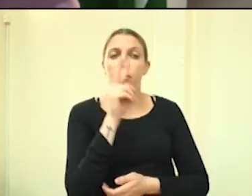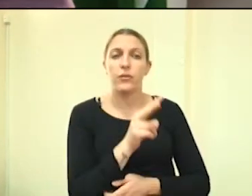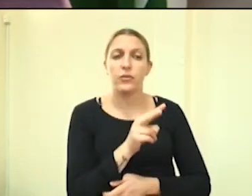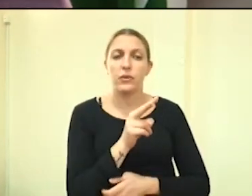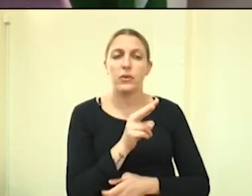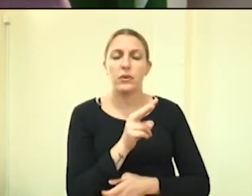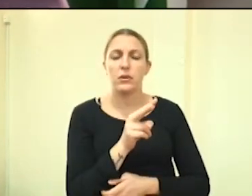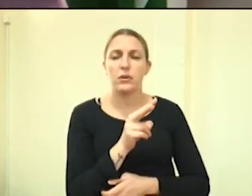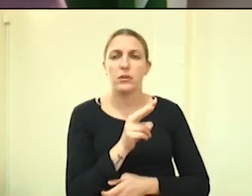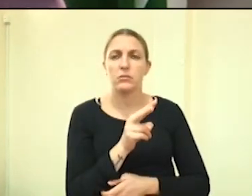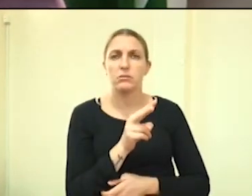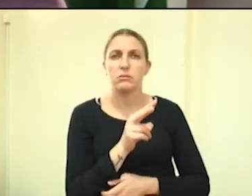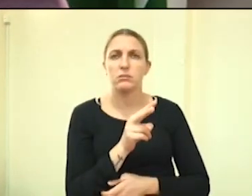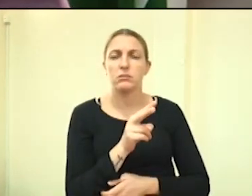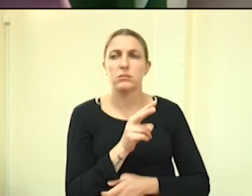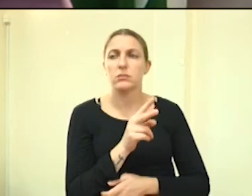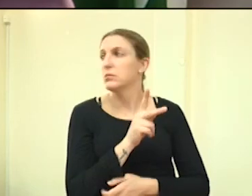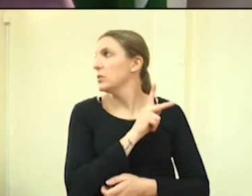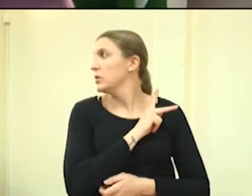da...